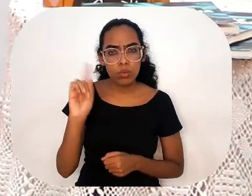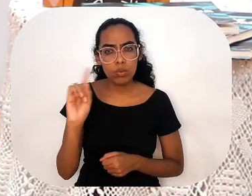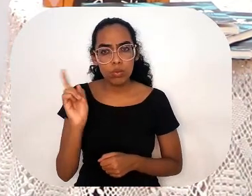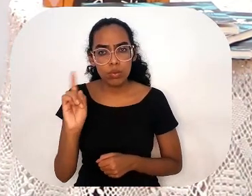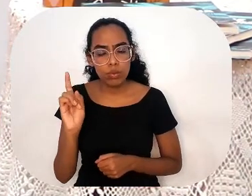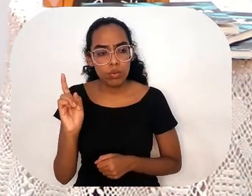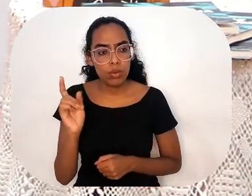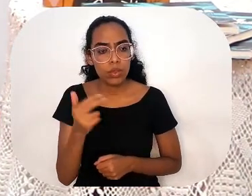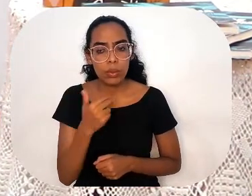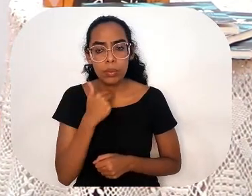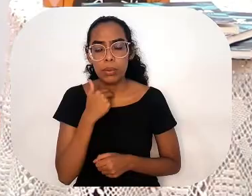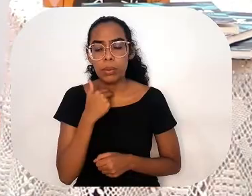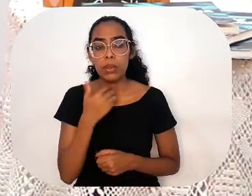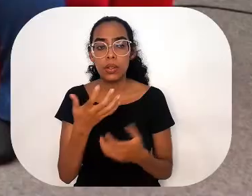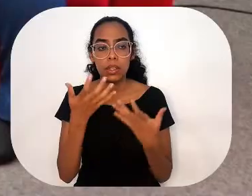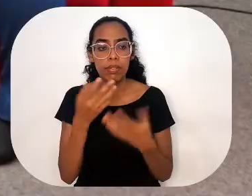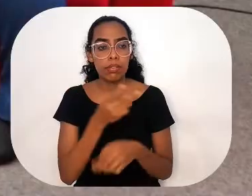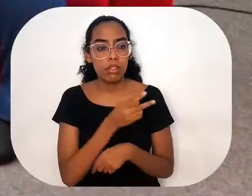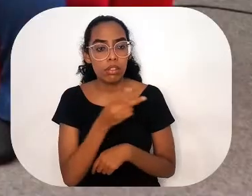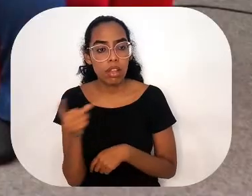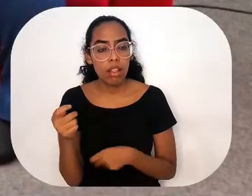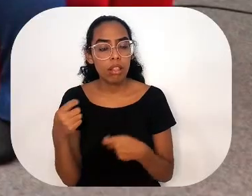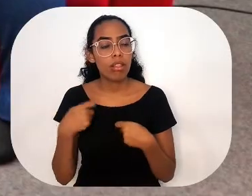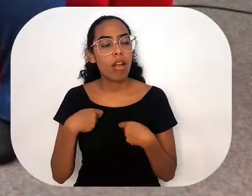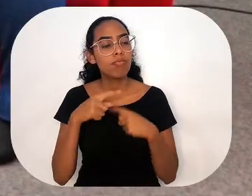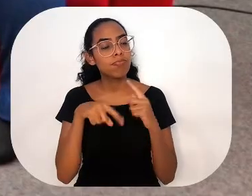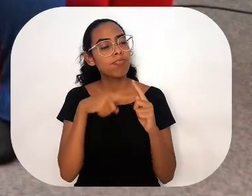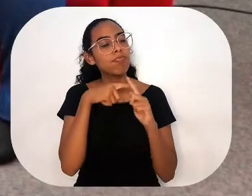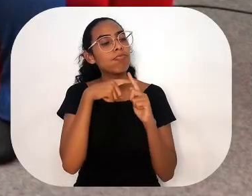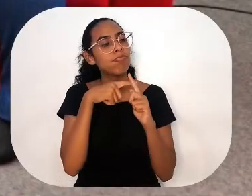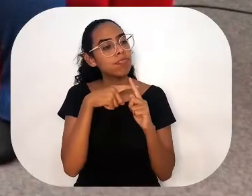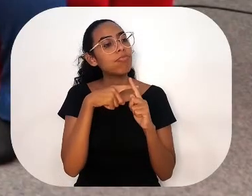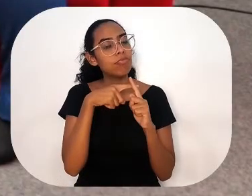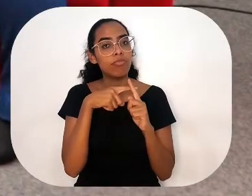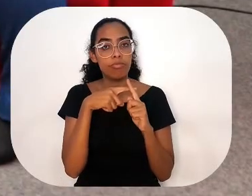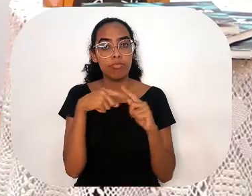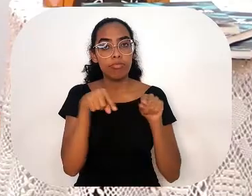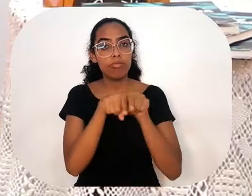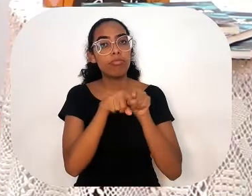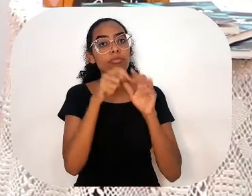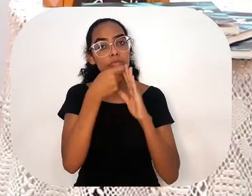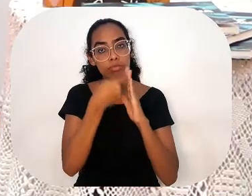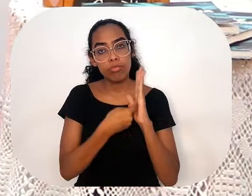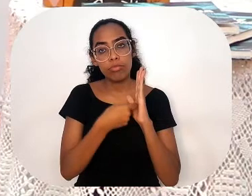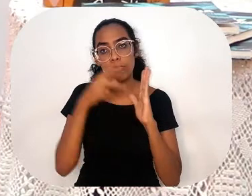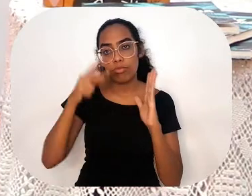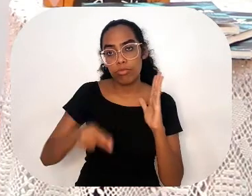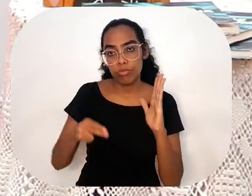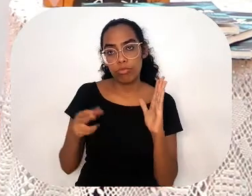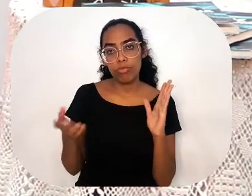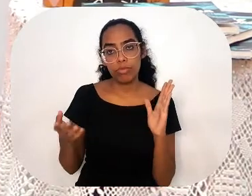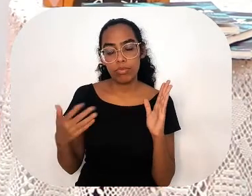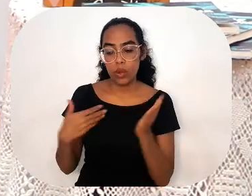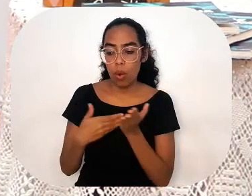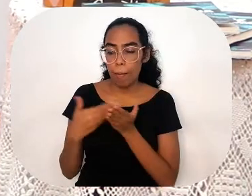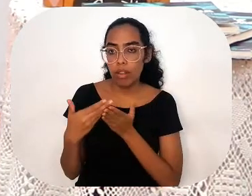nunca esquece que a gente gosta de visitar que trazem boas lembranças para gente e os Escritores também não fogem